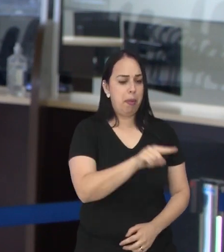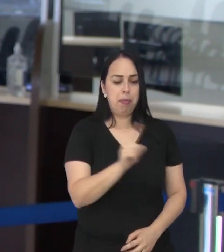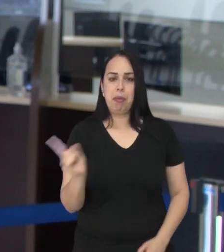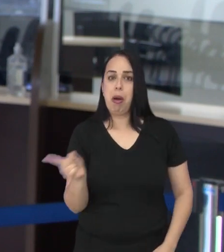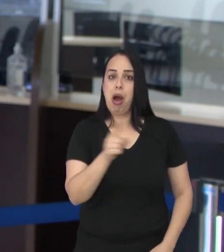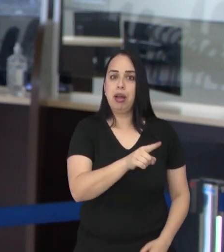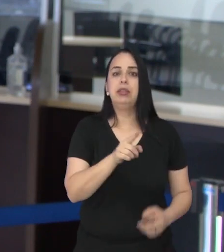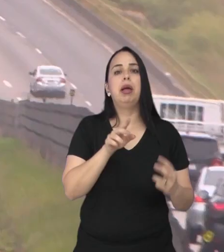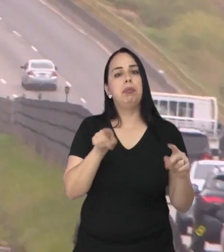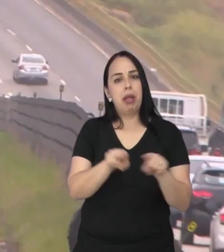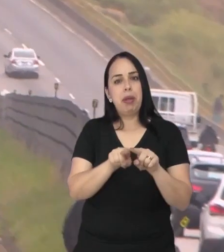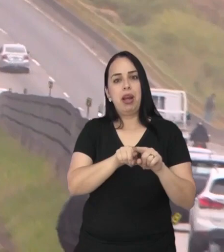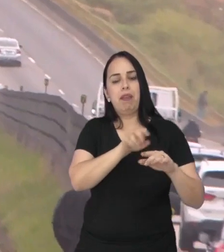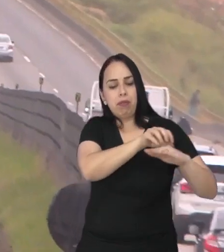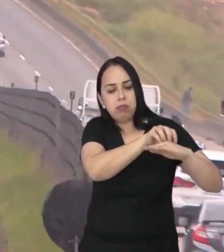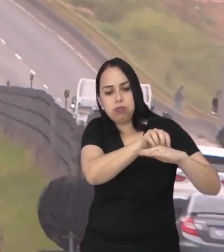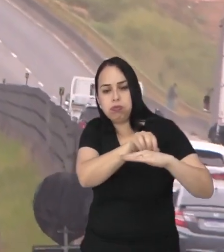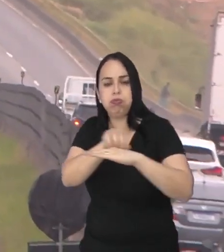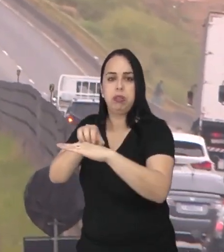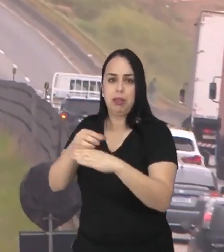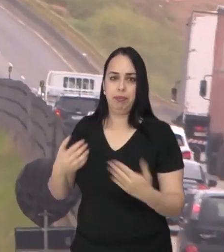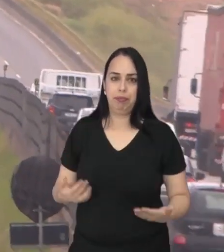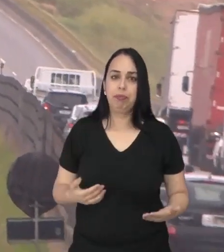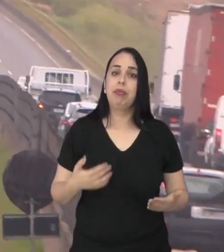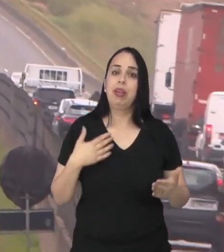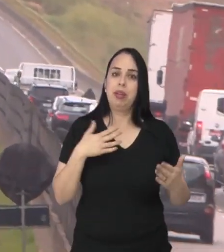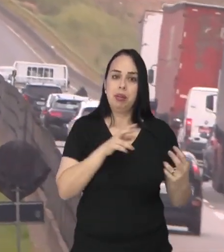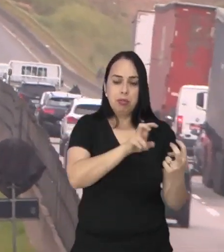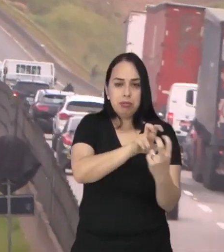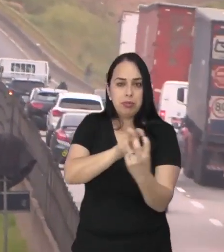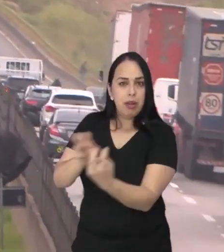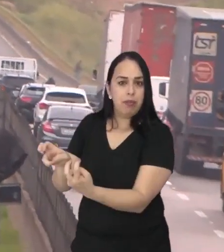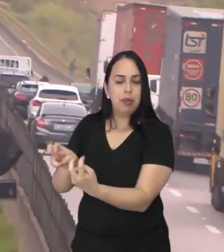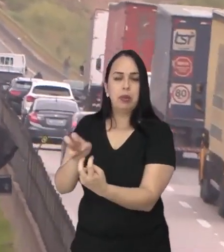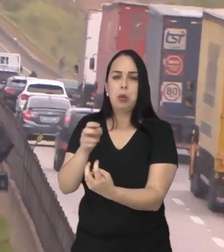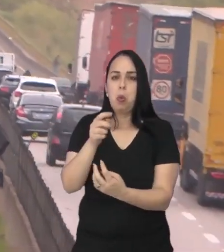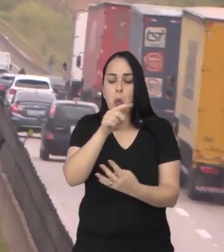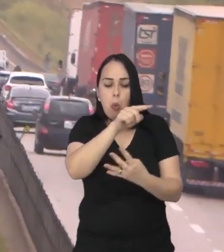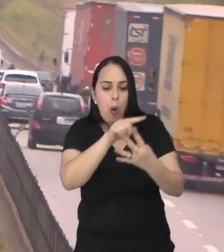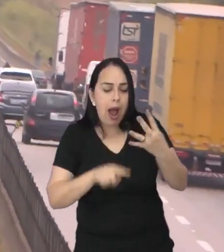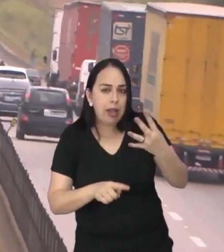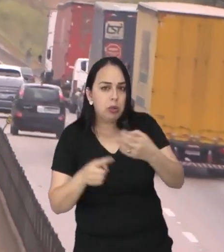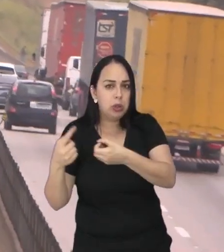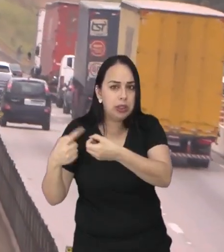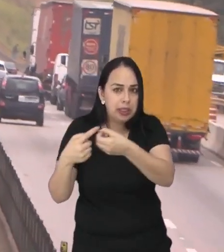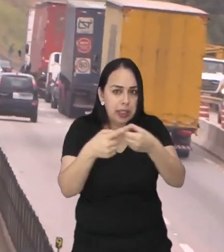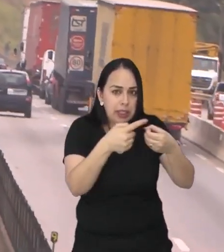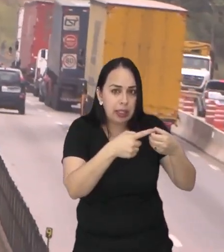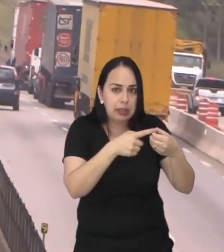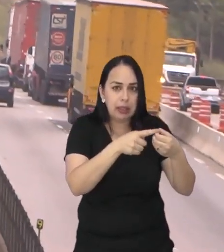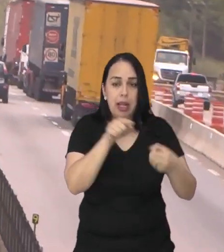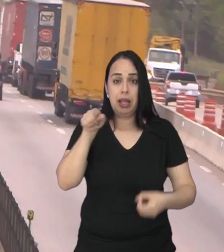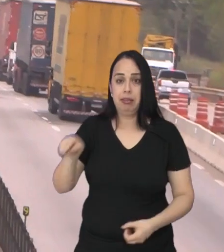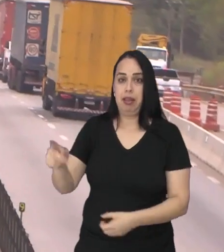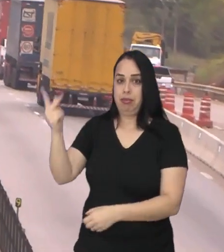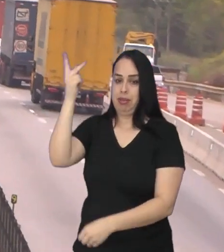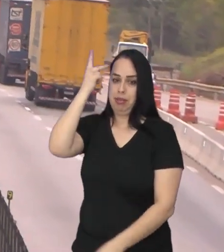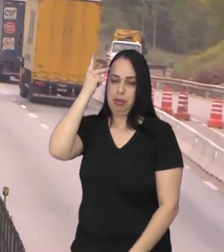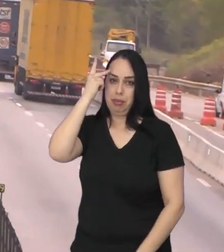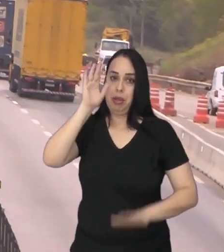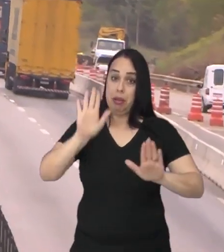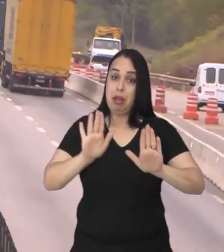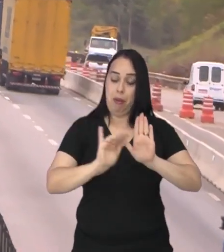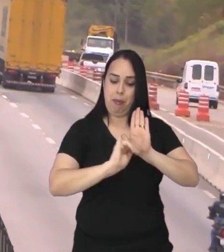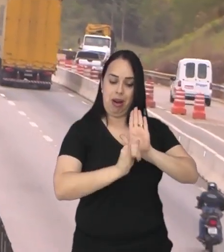de movimentação de cargas. O projeto de rede de trens regionais deve conectar 4 cidades do estado à capital.